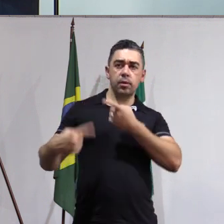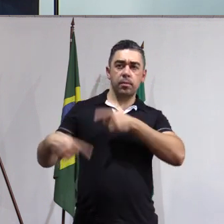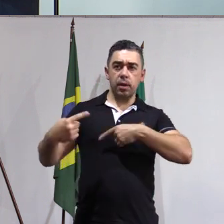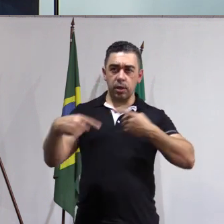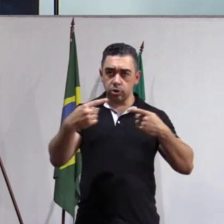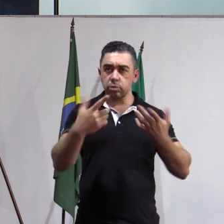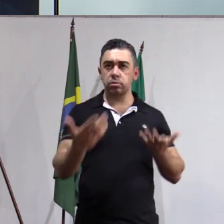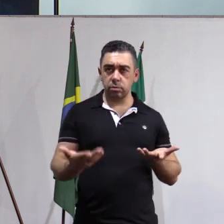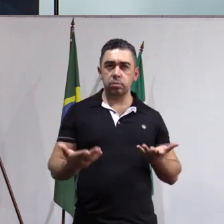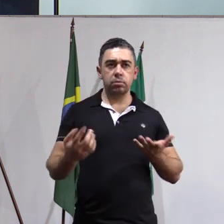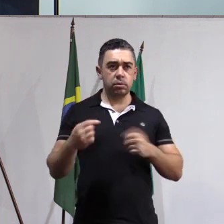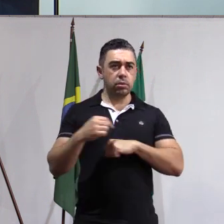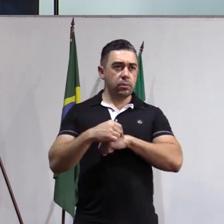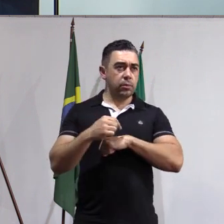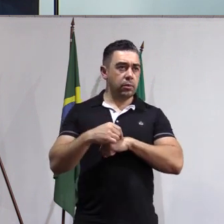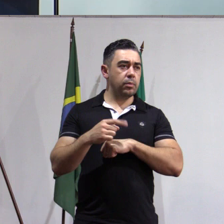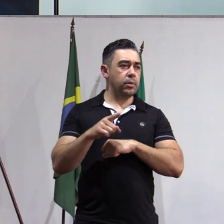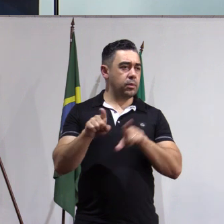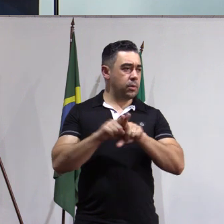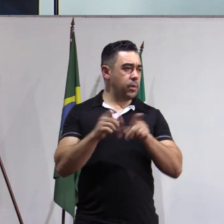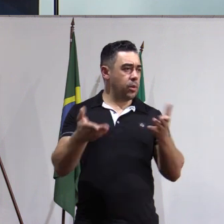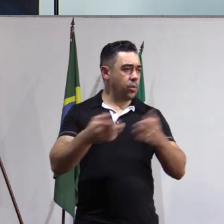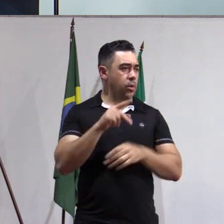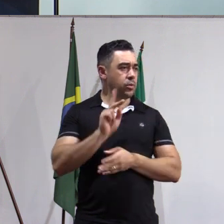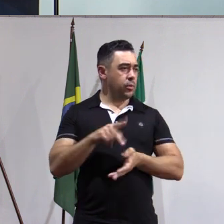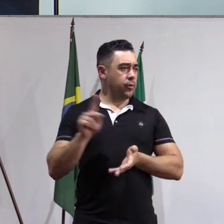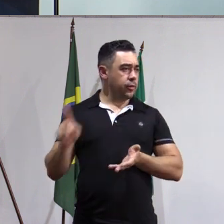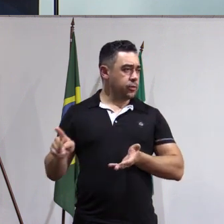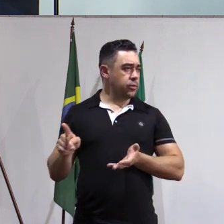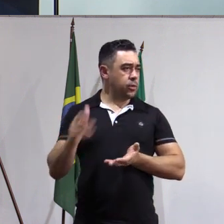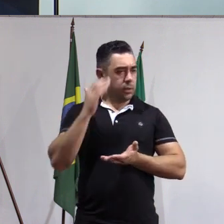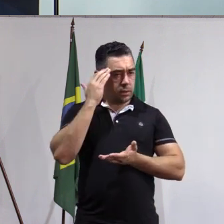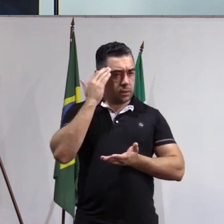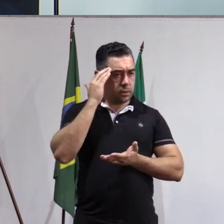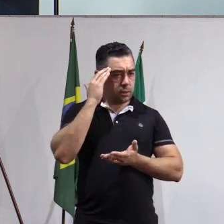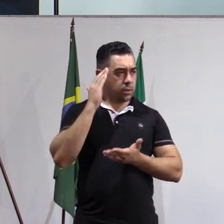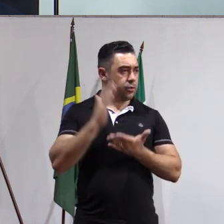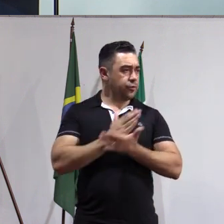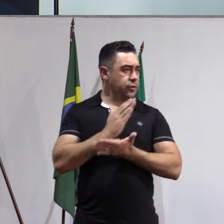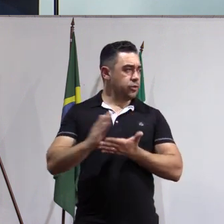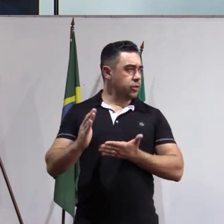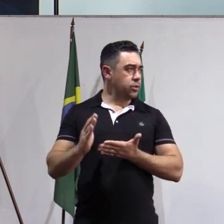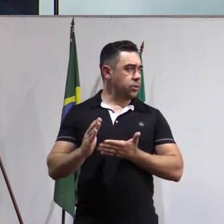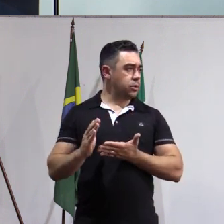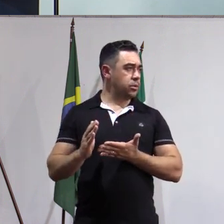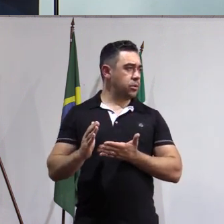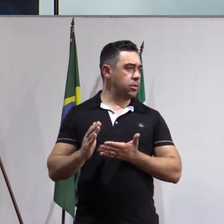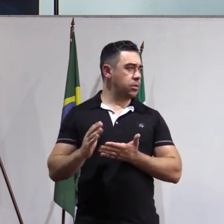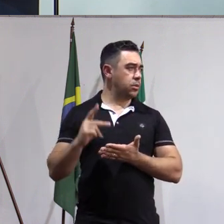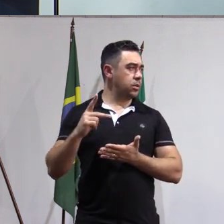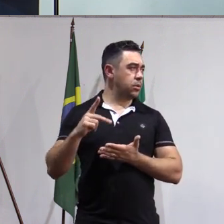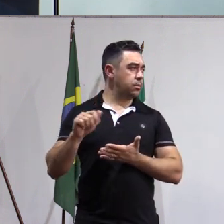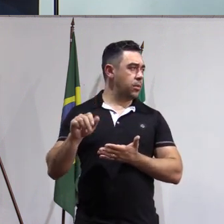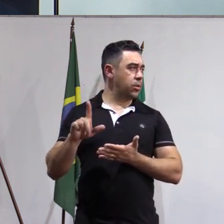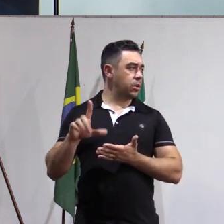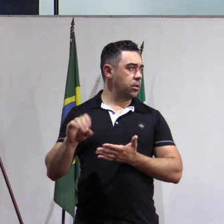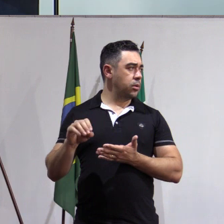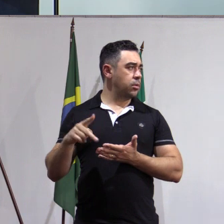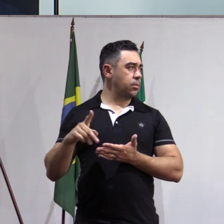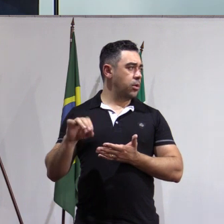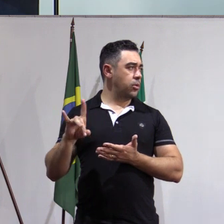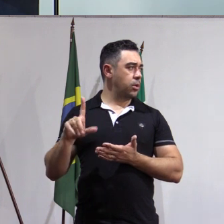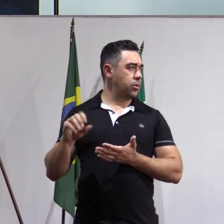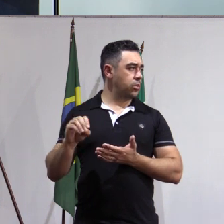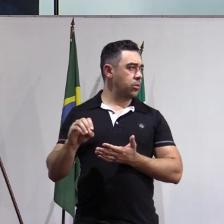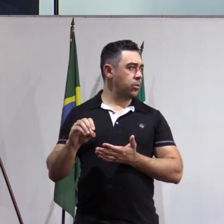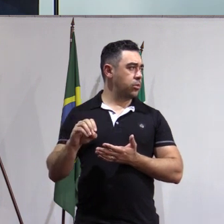a representação dos docentes, que, pelo que entendi, será dividida entre Paulinho e Paulinho. É isso?